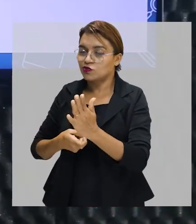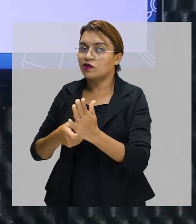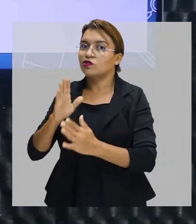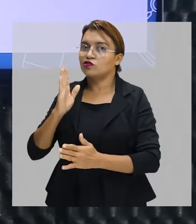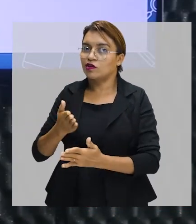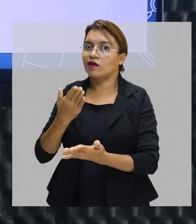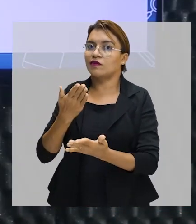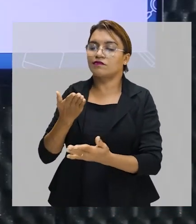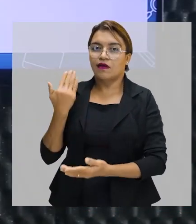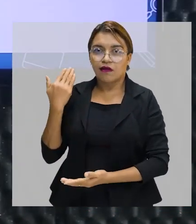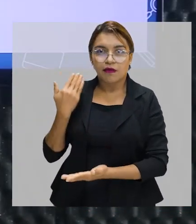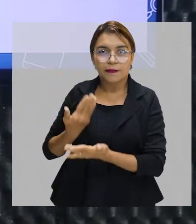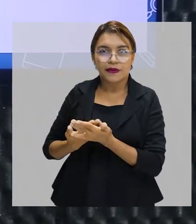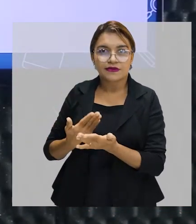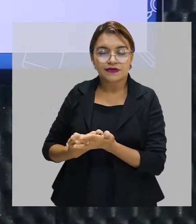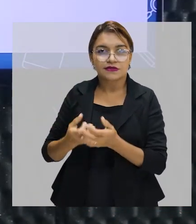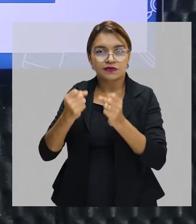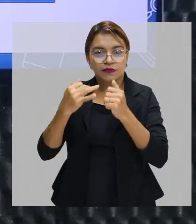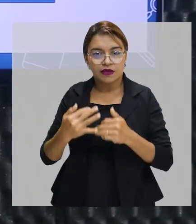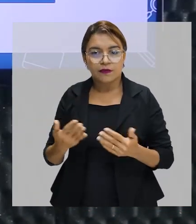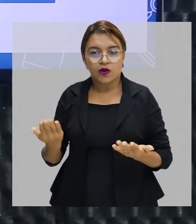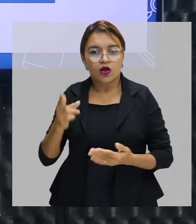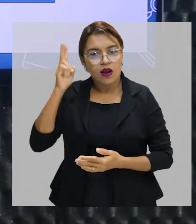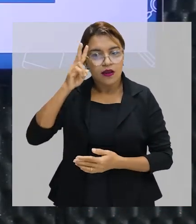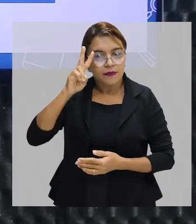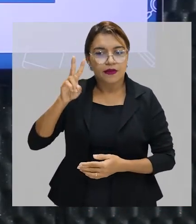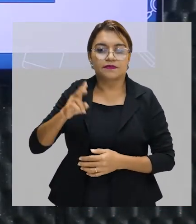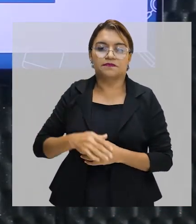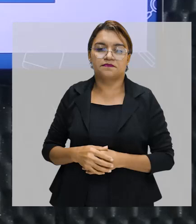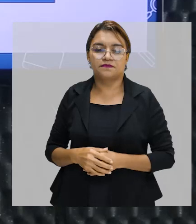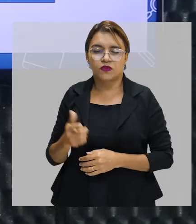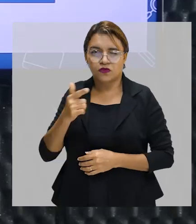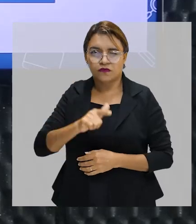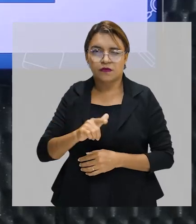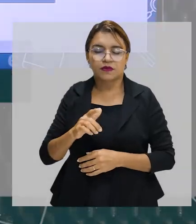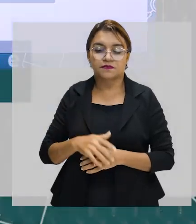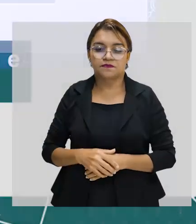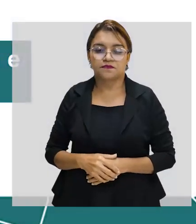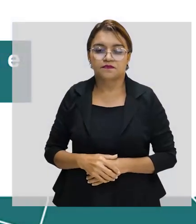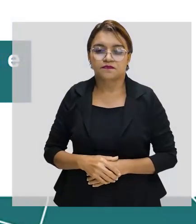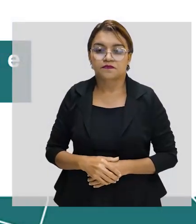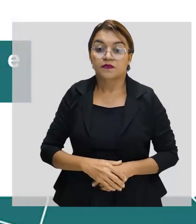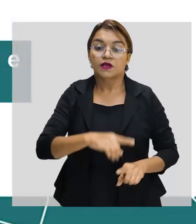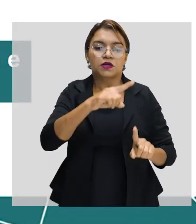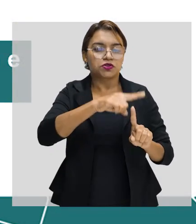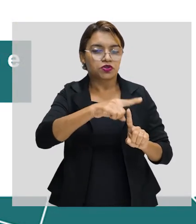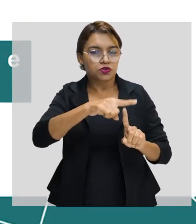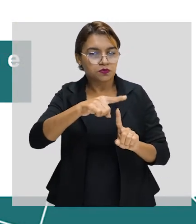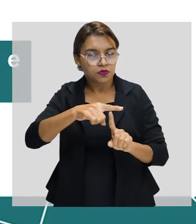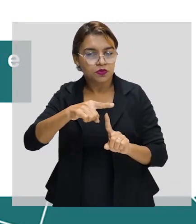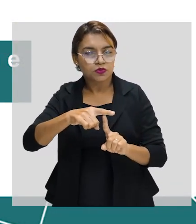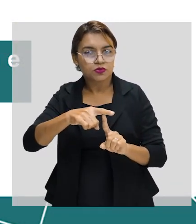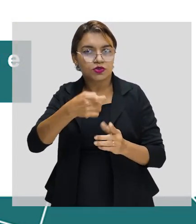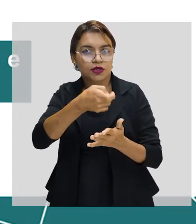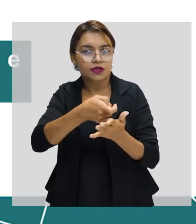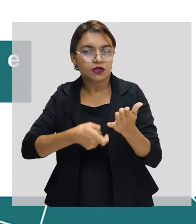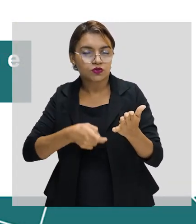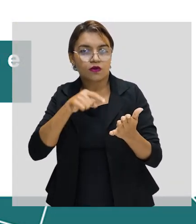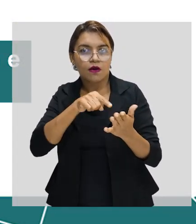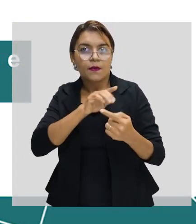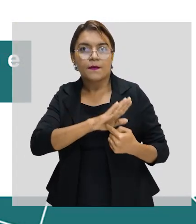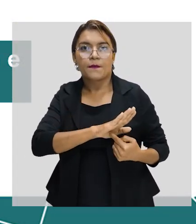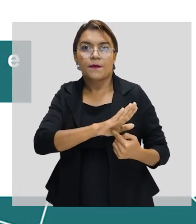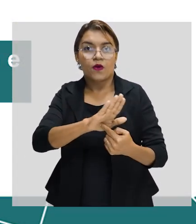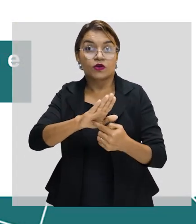mas nós vamos relembrar aqui e agora, tá bom? Bom, a tipologia textual estabelece